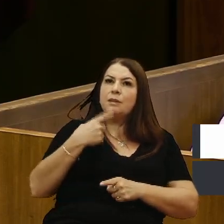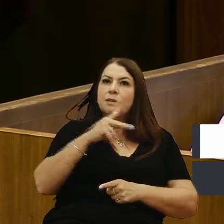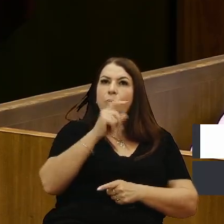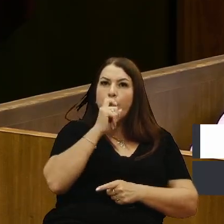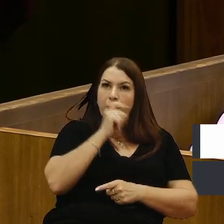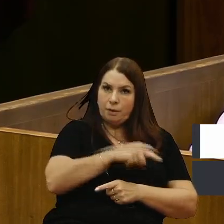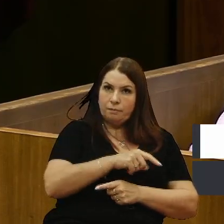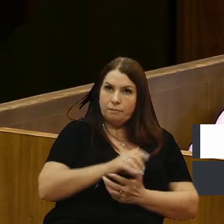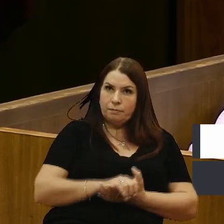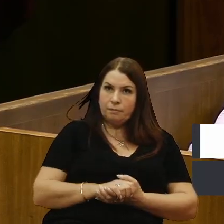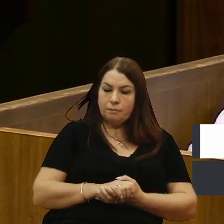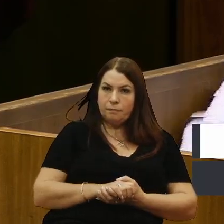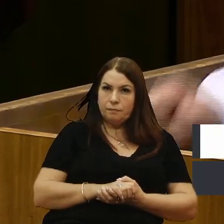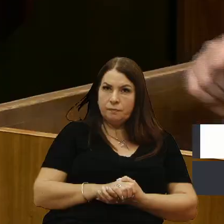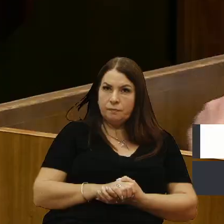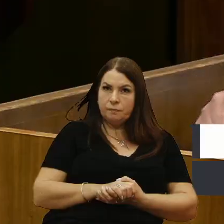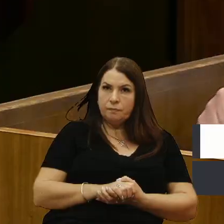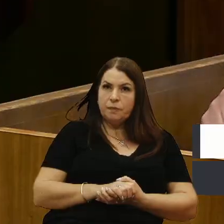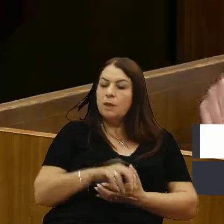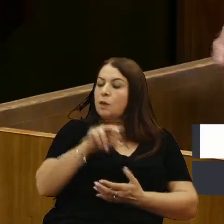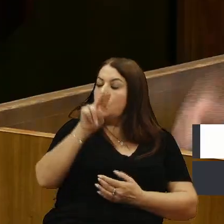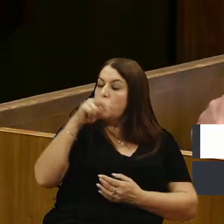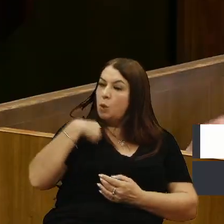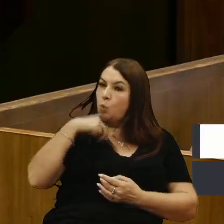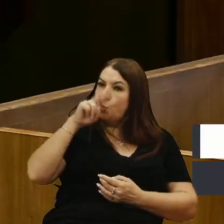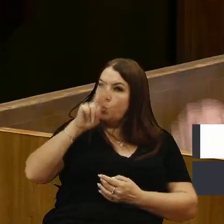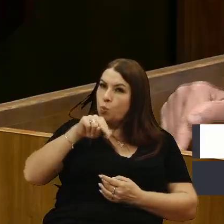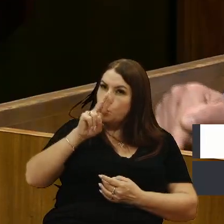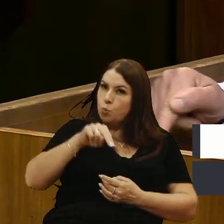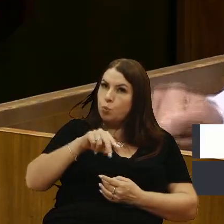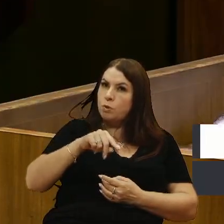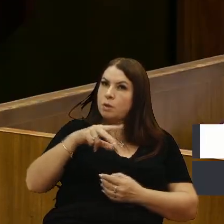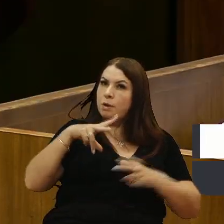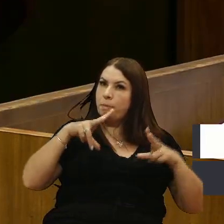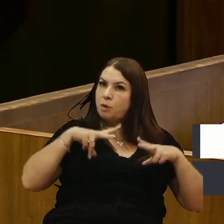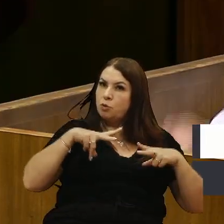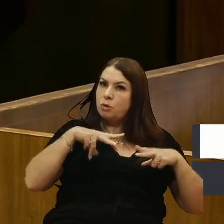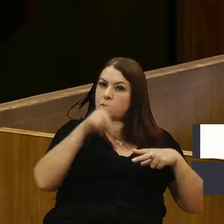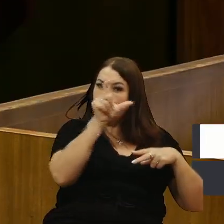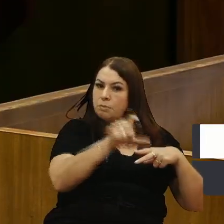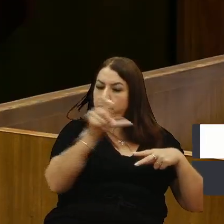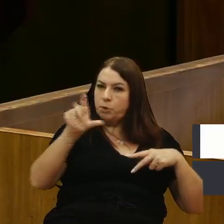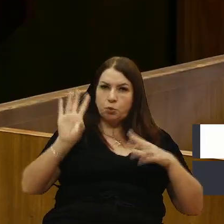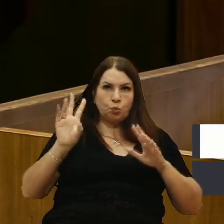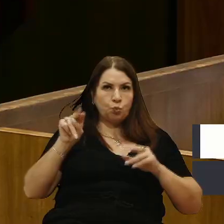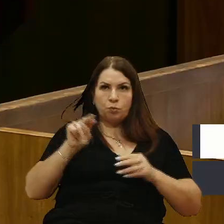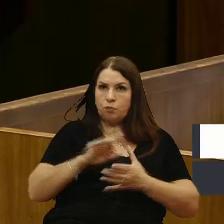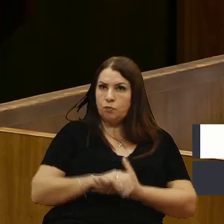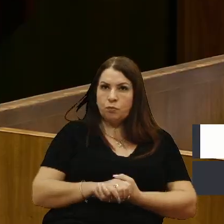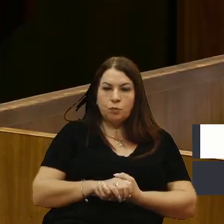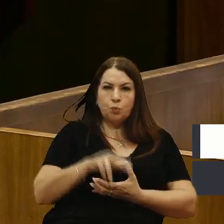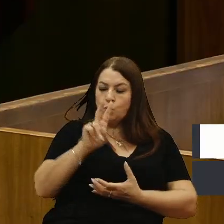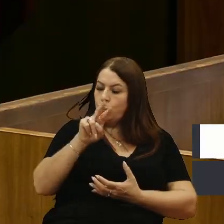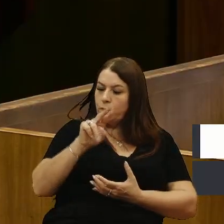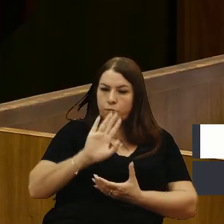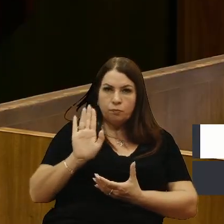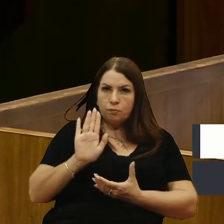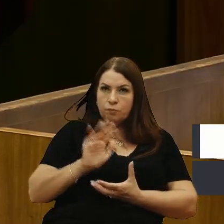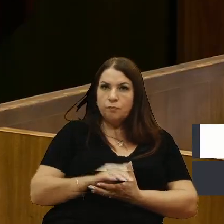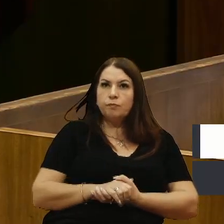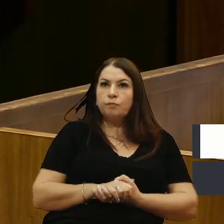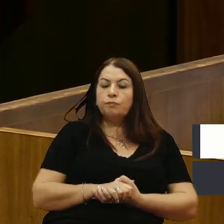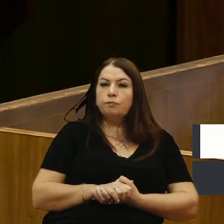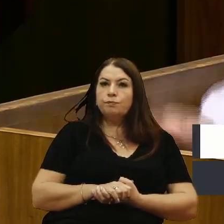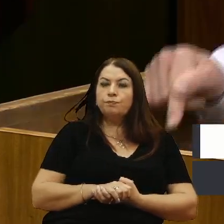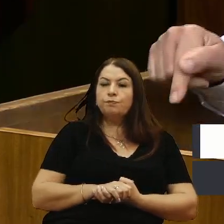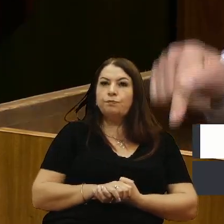pai. E eu nunca pessoalizo as coisas. Nunca pessoalizo.